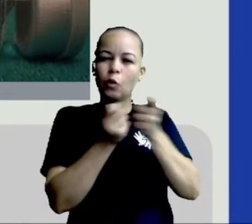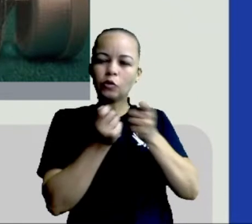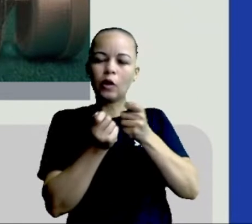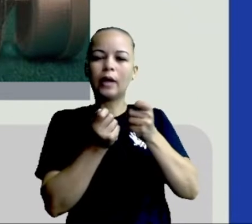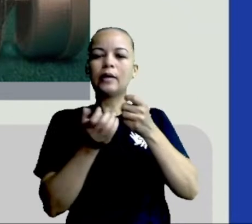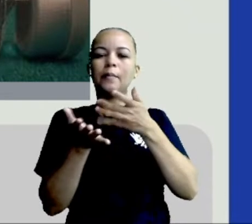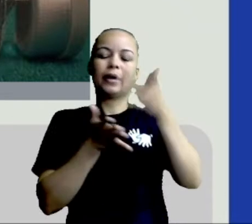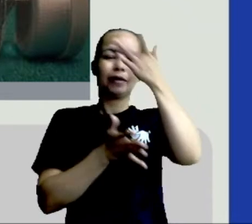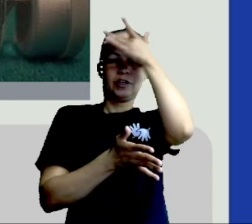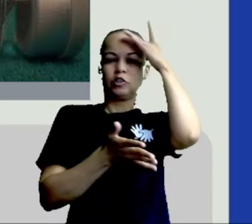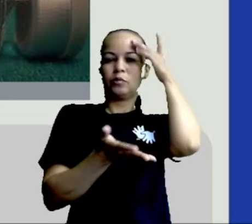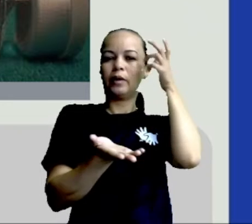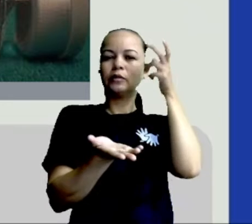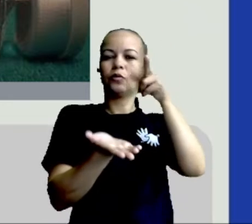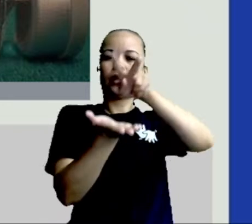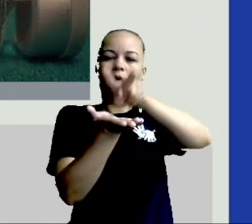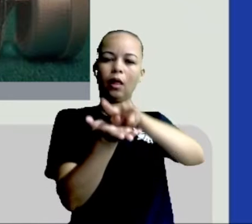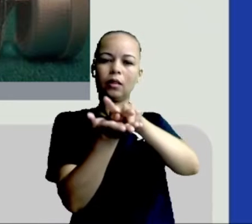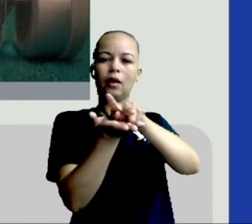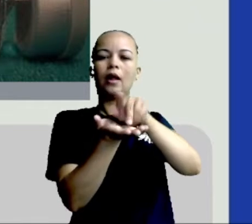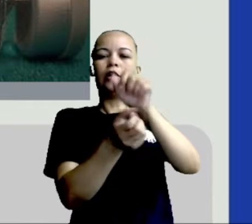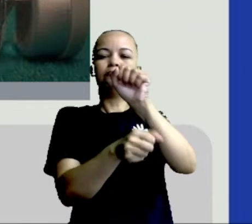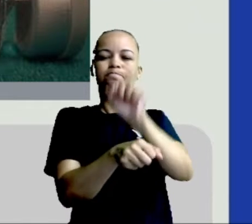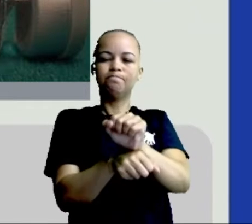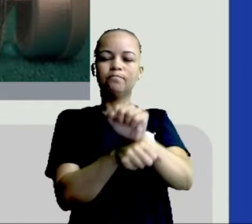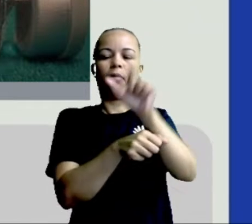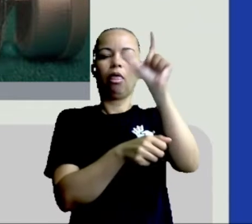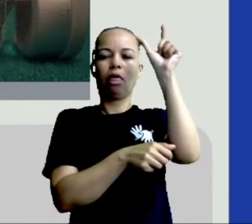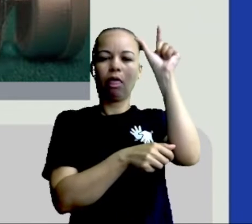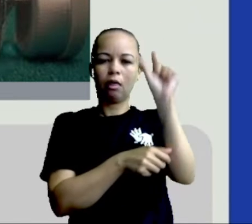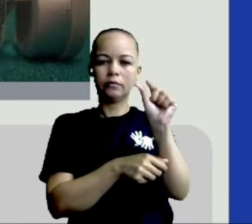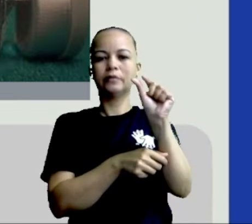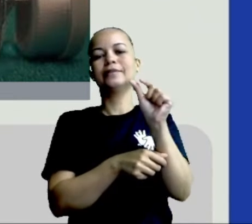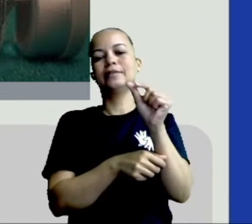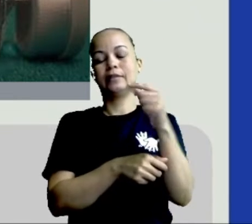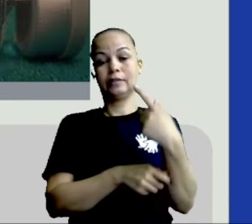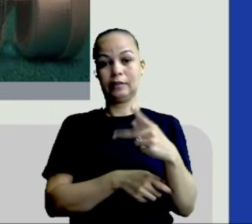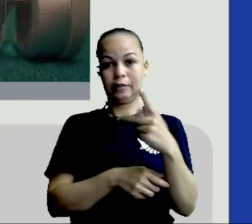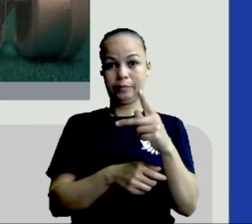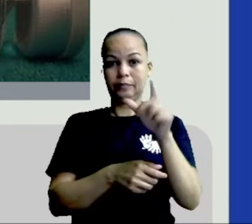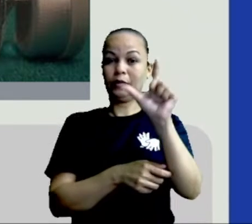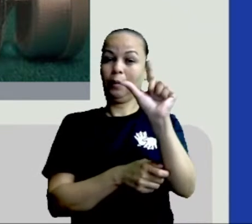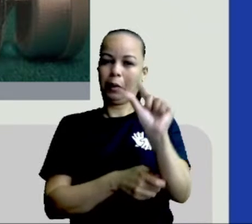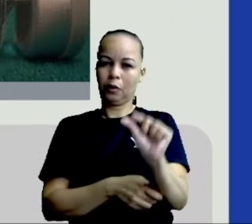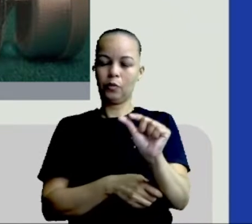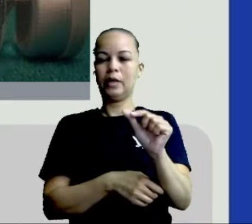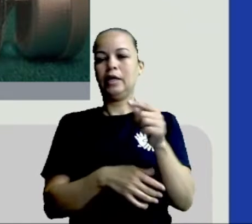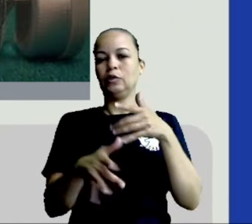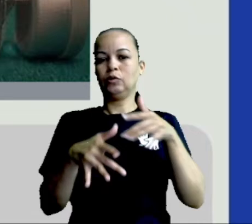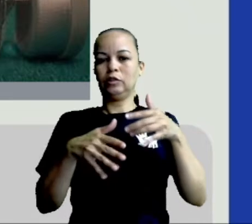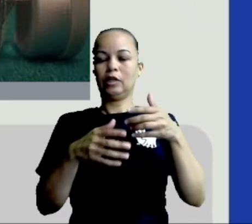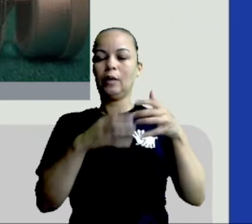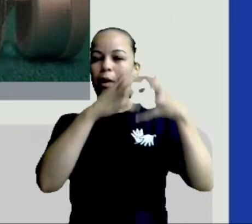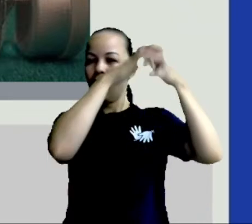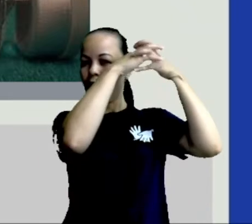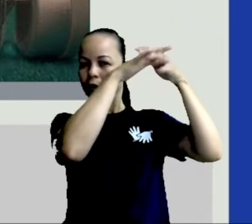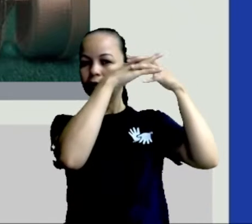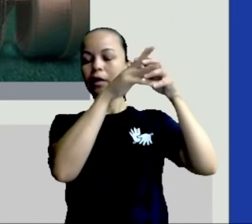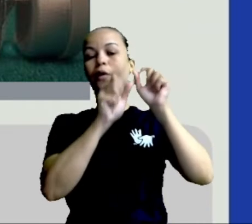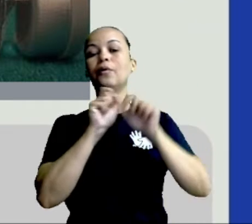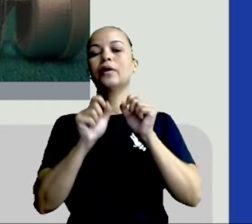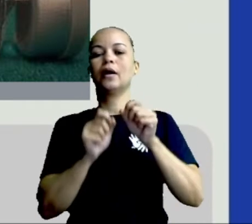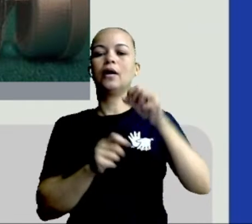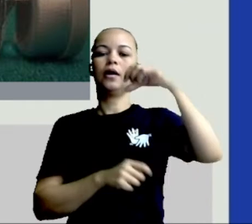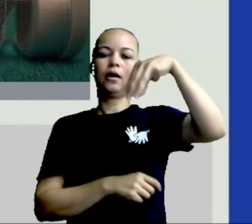pacientes. E uma dessas drogas depressoras que vão estar diminuindo a atividade do meu sistema nervoso central é a